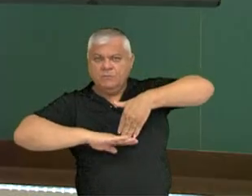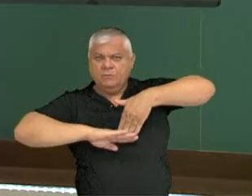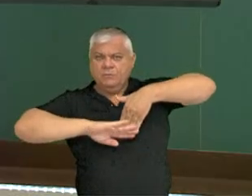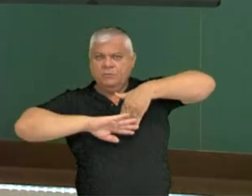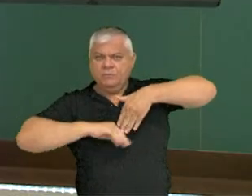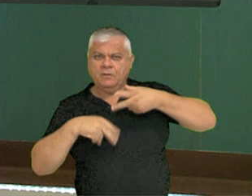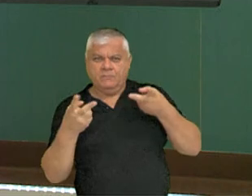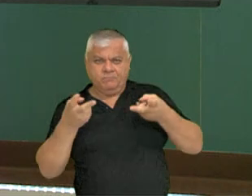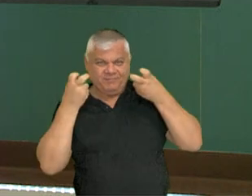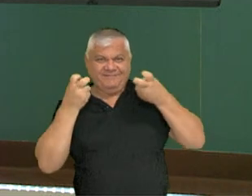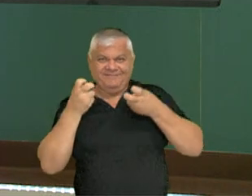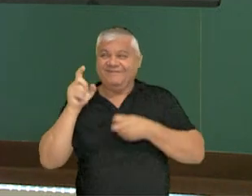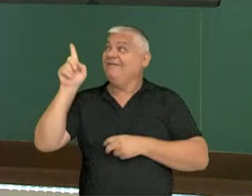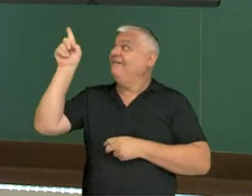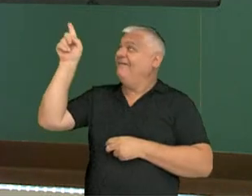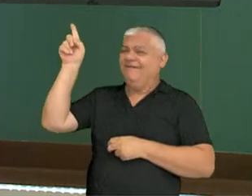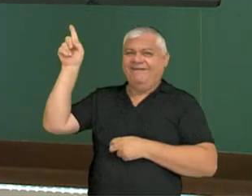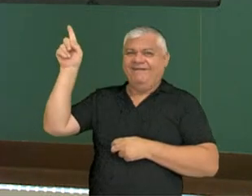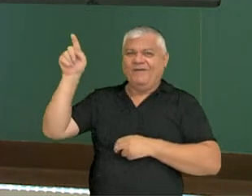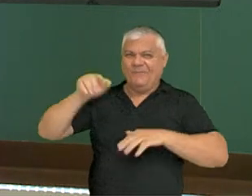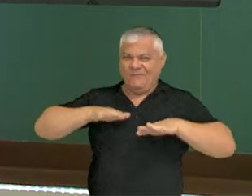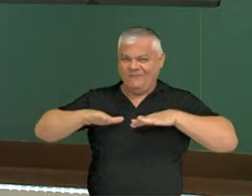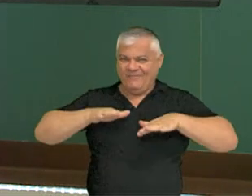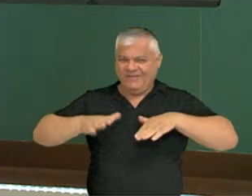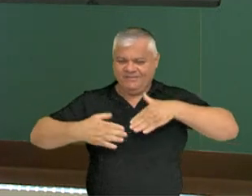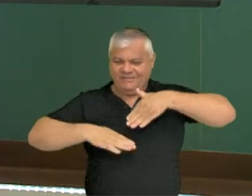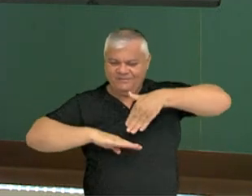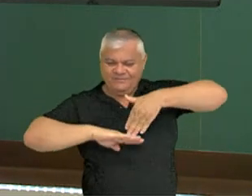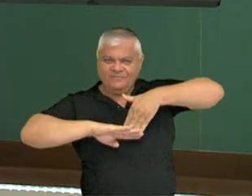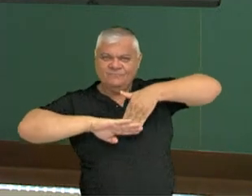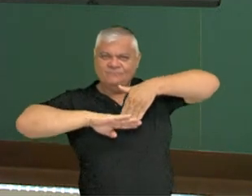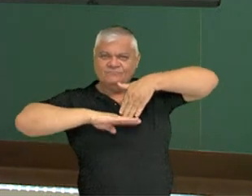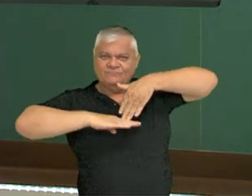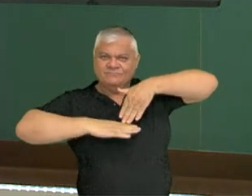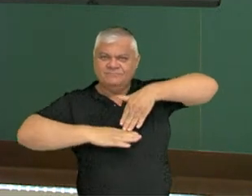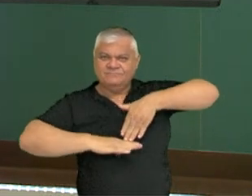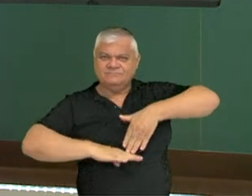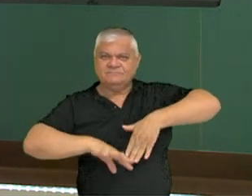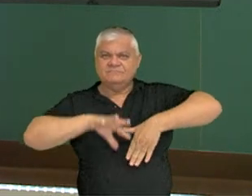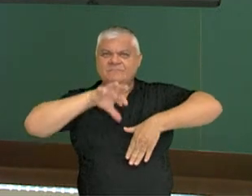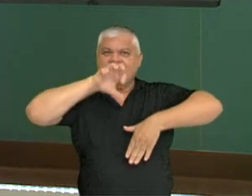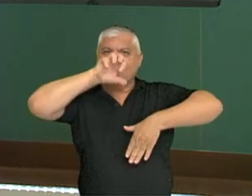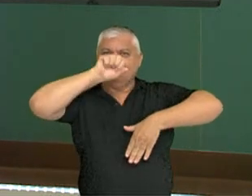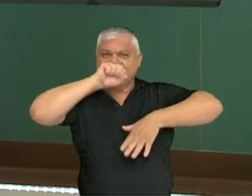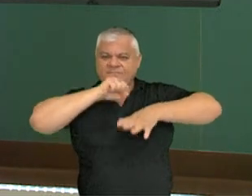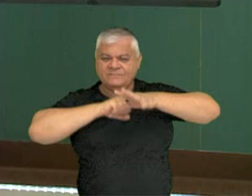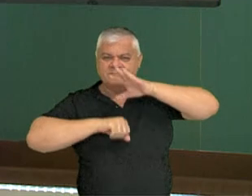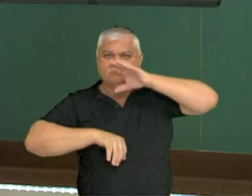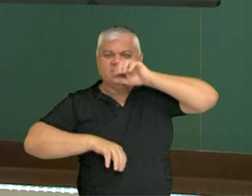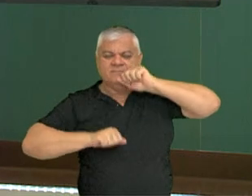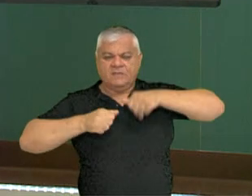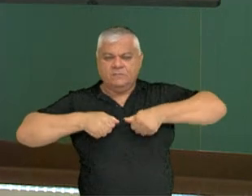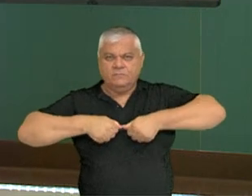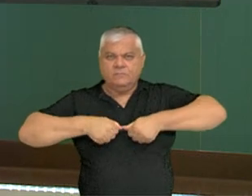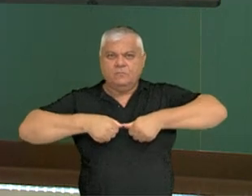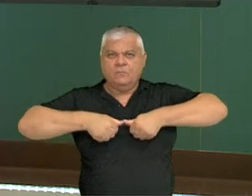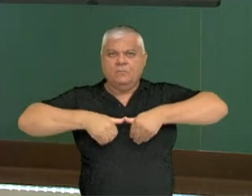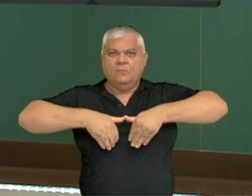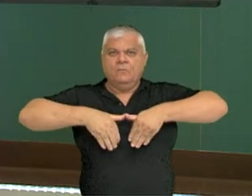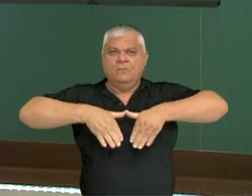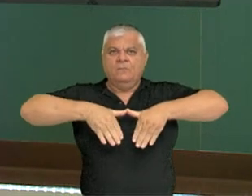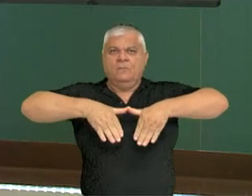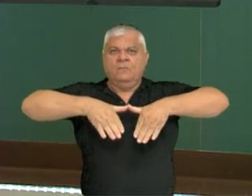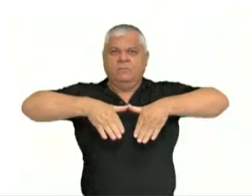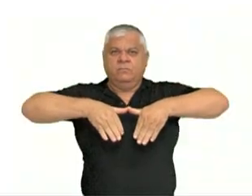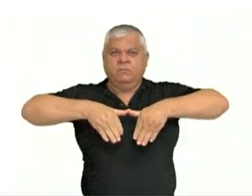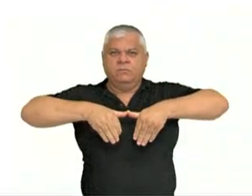fácil de entender, não é? Nós percebemos que à medida que a pessoa respira, os pulmões inflam, né?